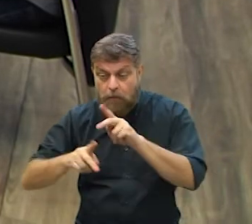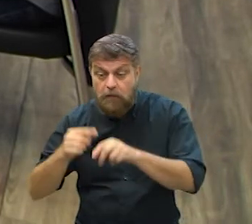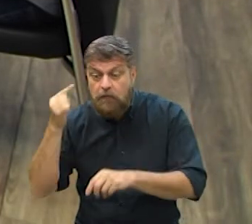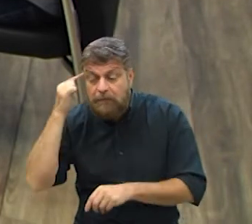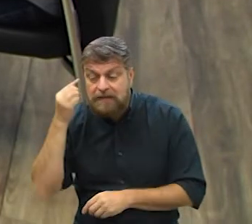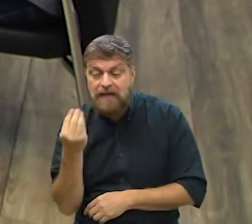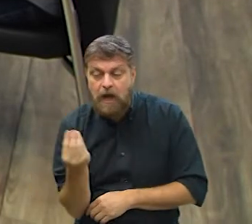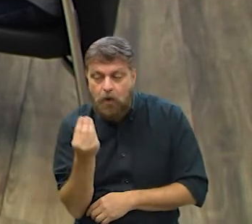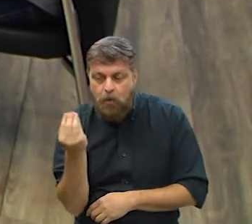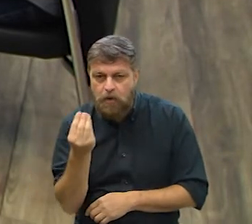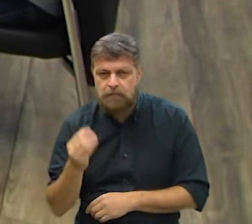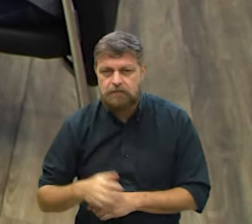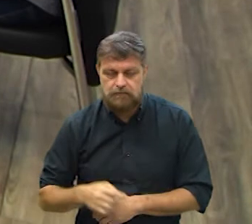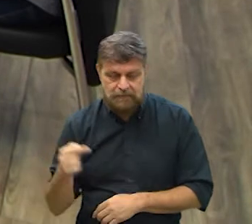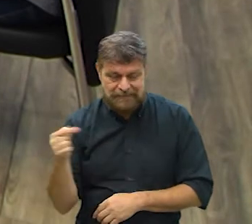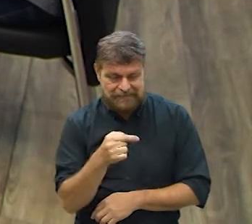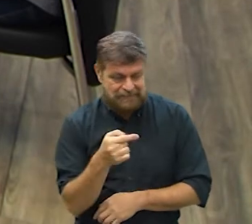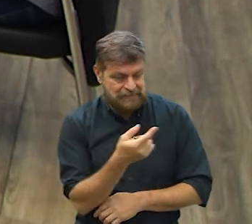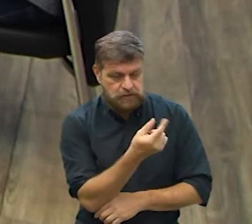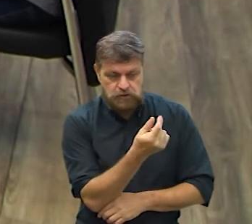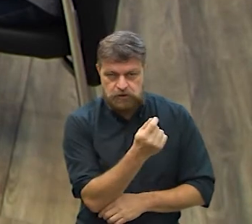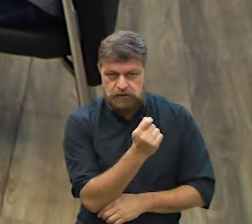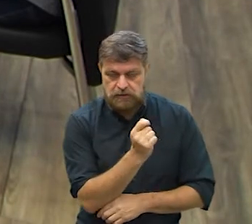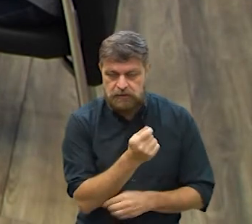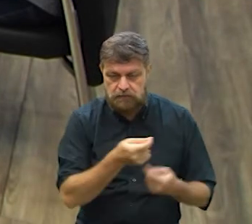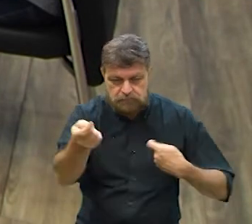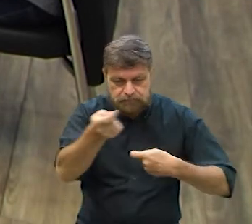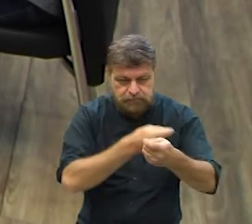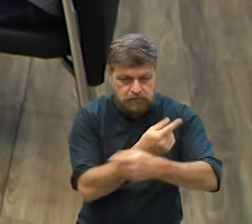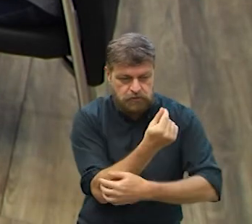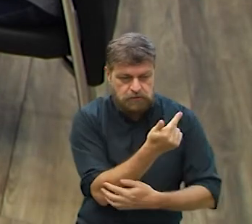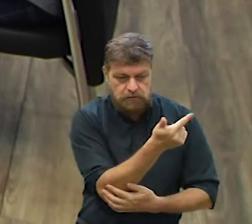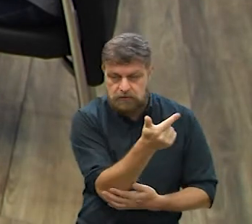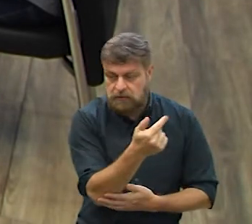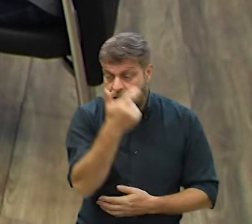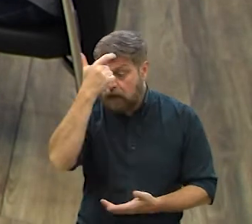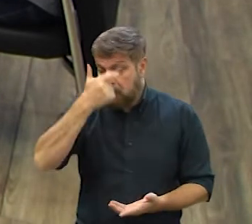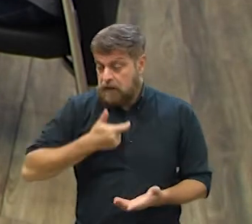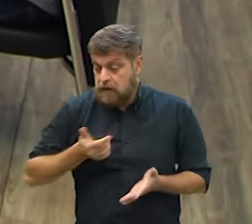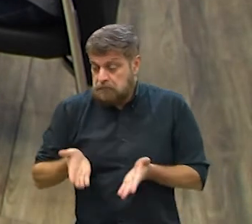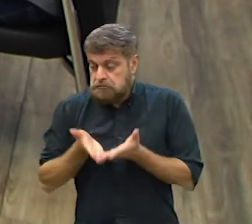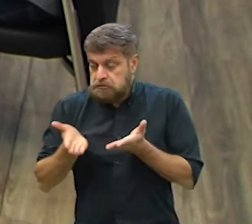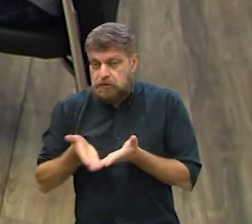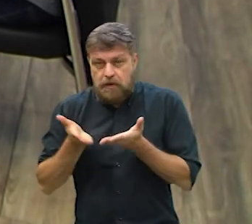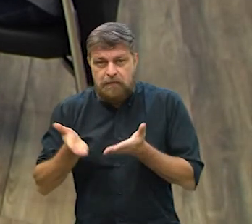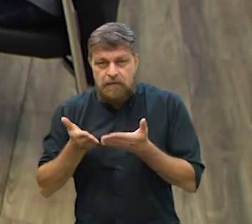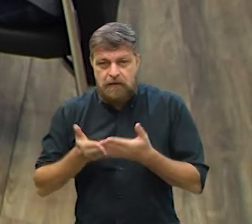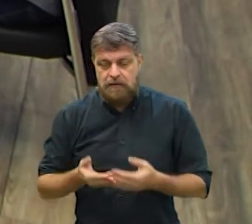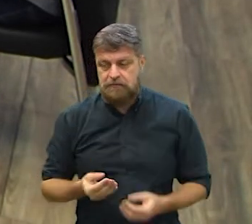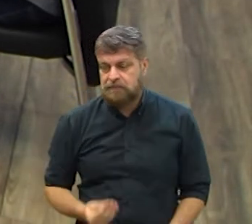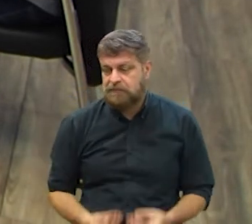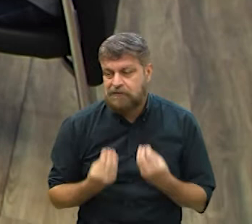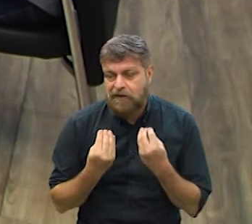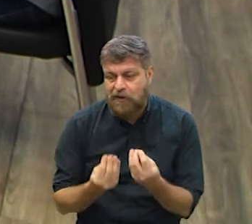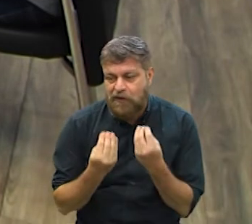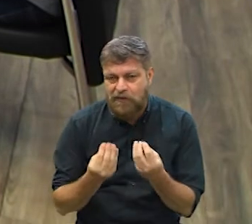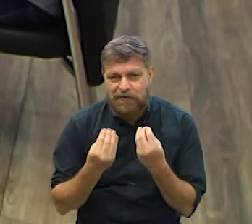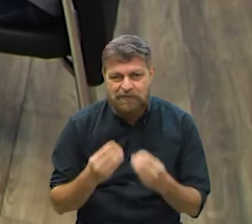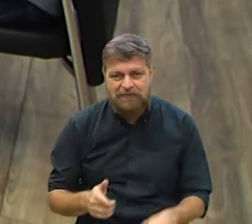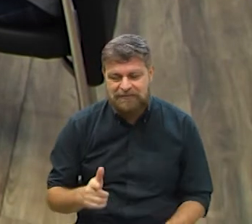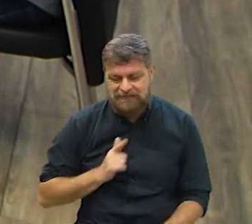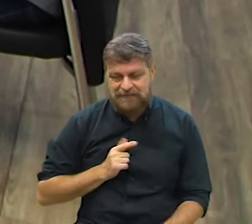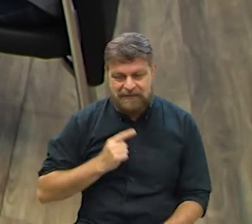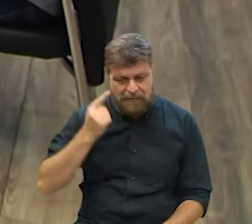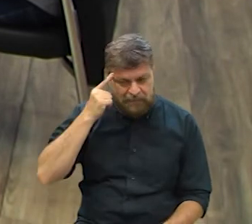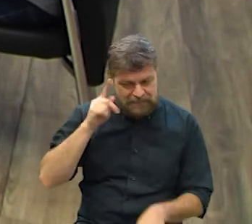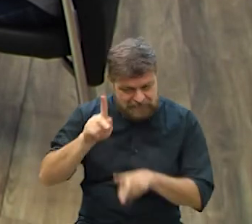população. Se eu chego lá e falar Coab não tem condição de pegar emprestado, ele vai falar, imagina eu, que se quem me dá não tem...